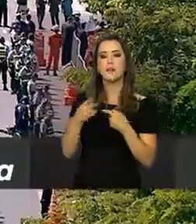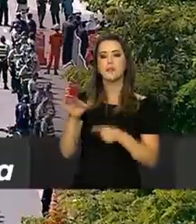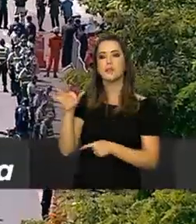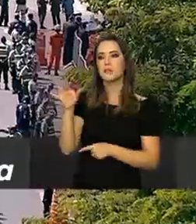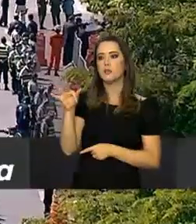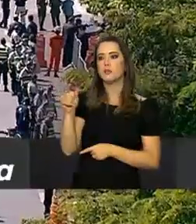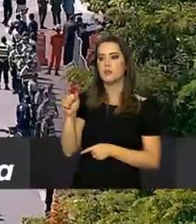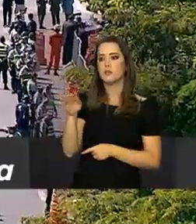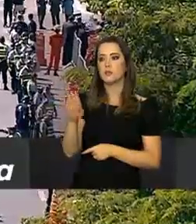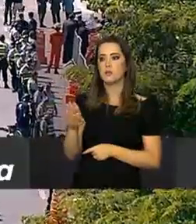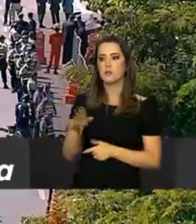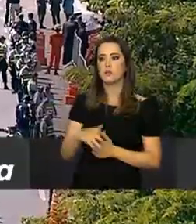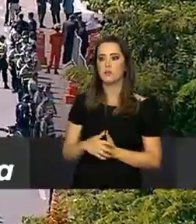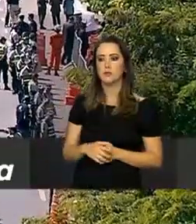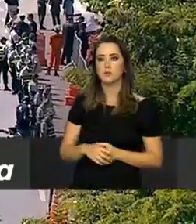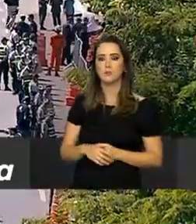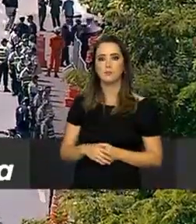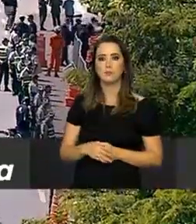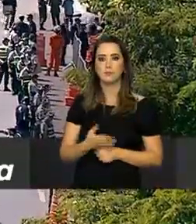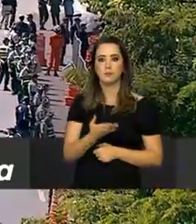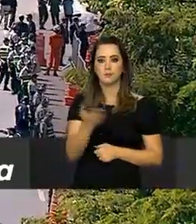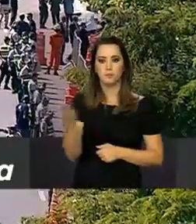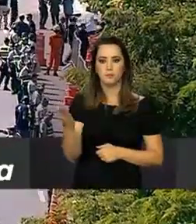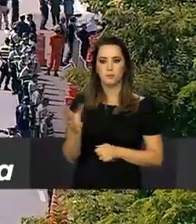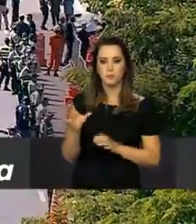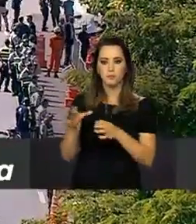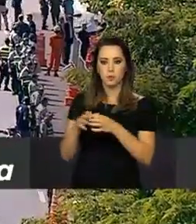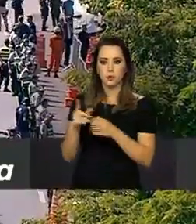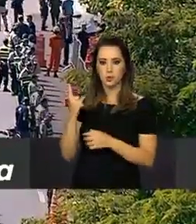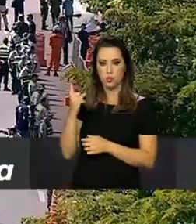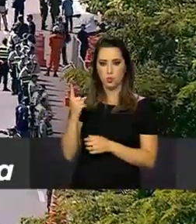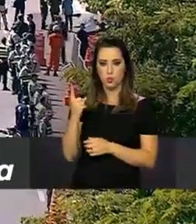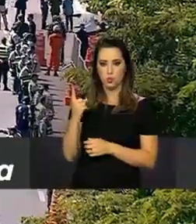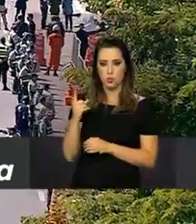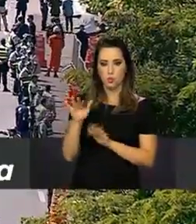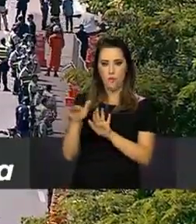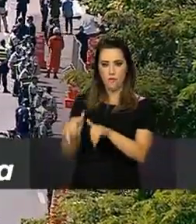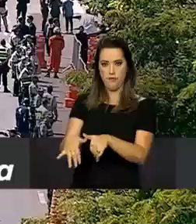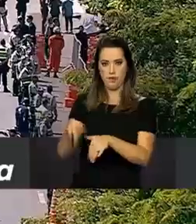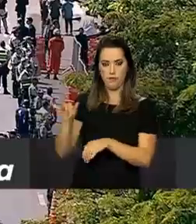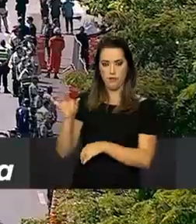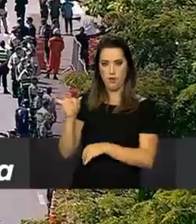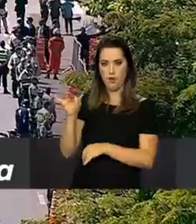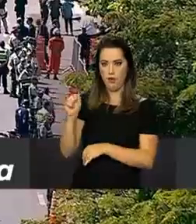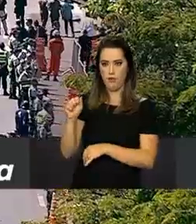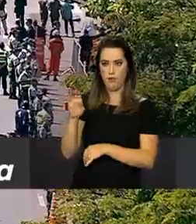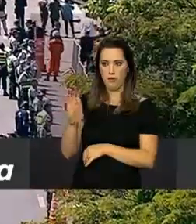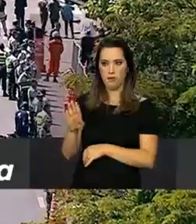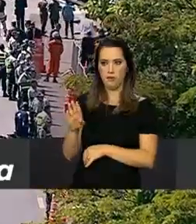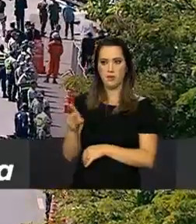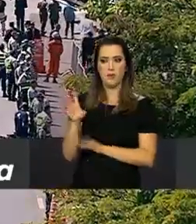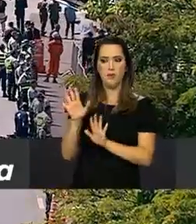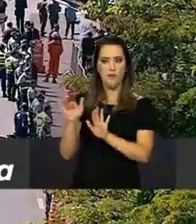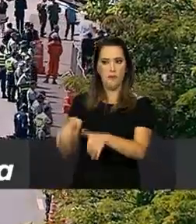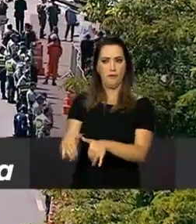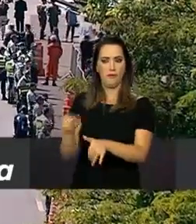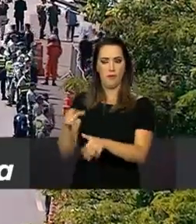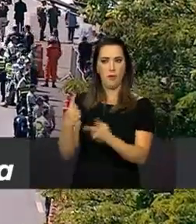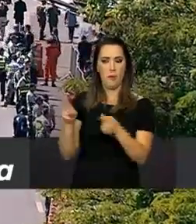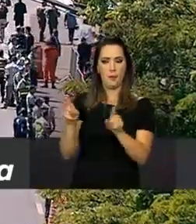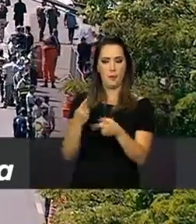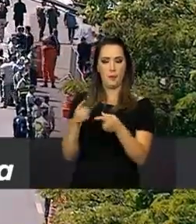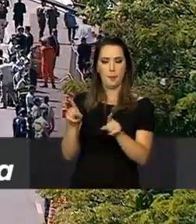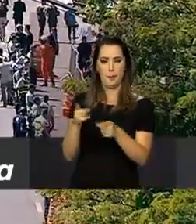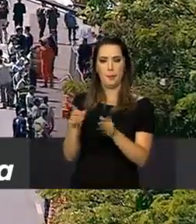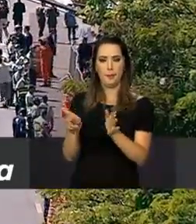Aérea Brasileira? Finaliza a ala 1, né? Finaliza o desfile da Força Aérea Brasileira com... encerra com a banda, né?